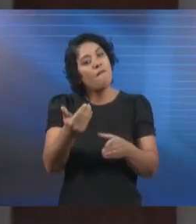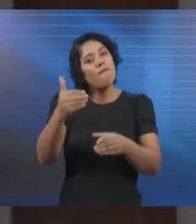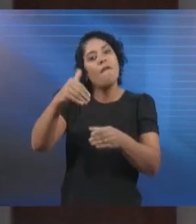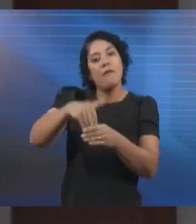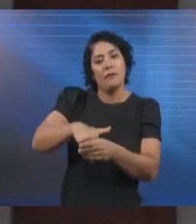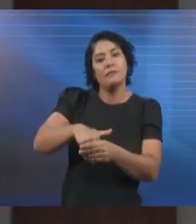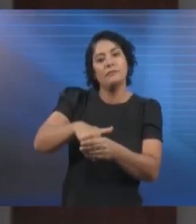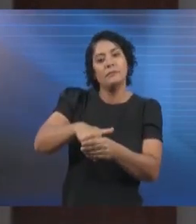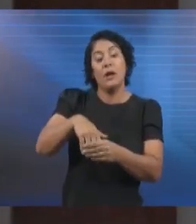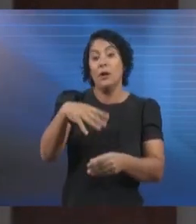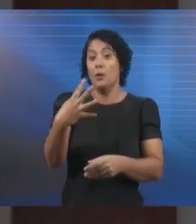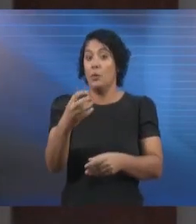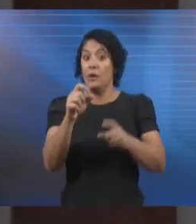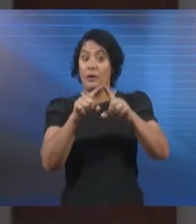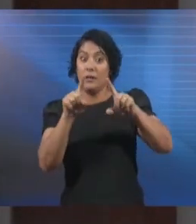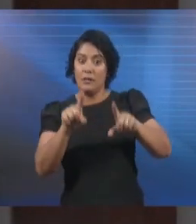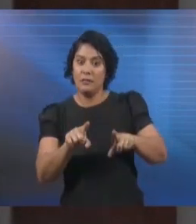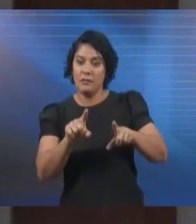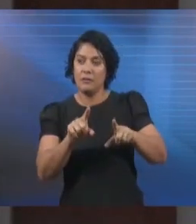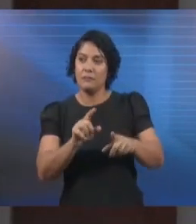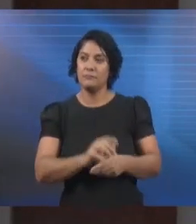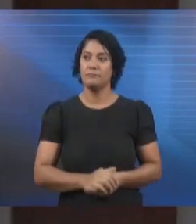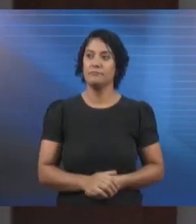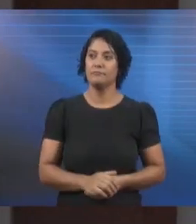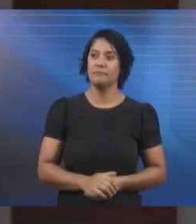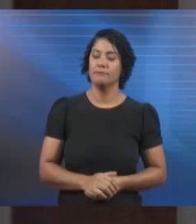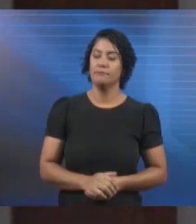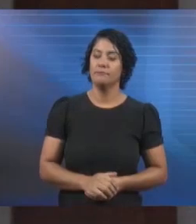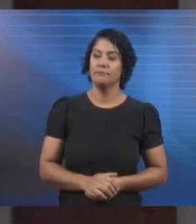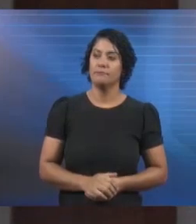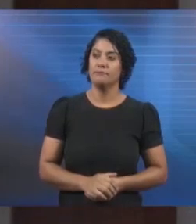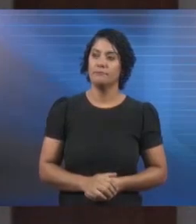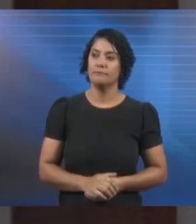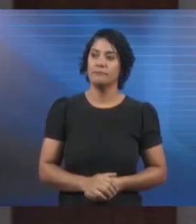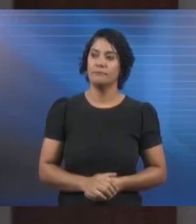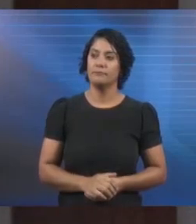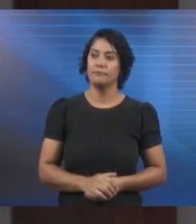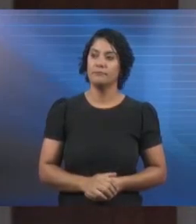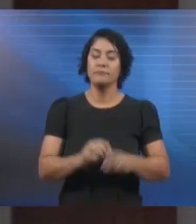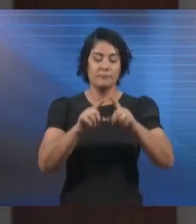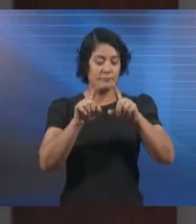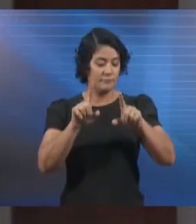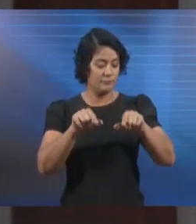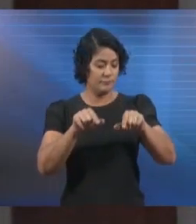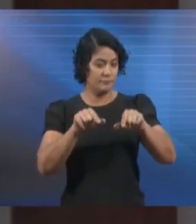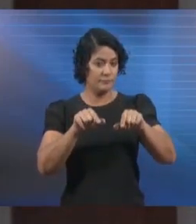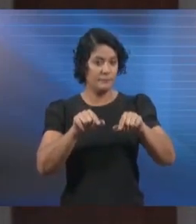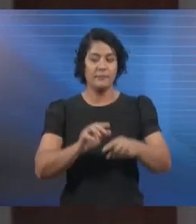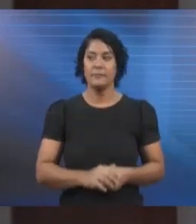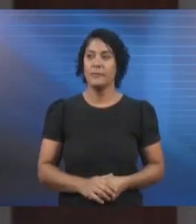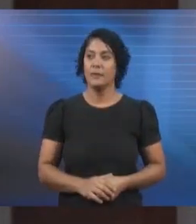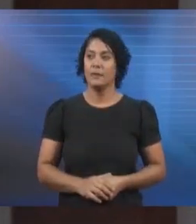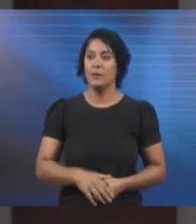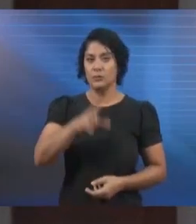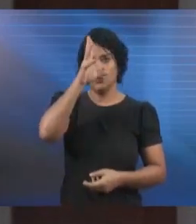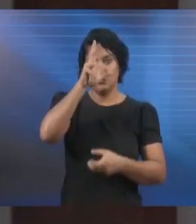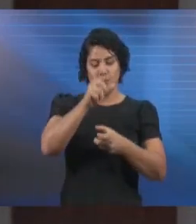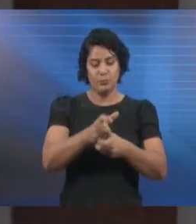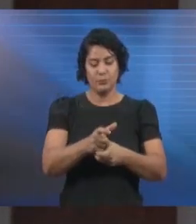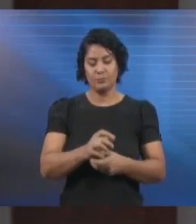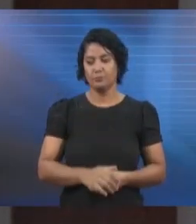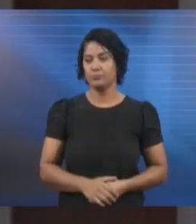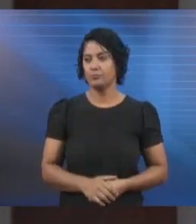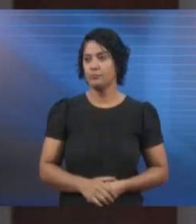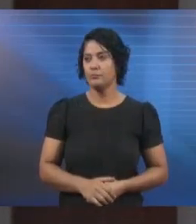com 40 matérias temos 40 matérias para votar Inclusive a matérias a matéria aqui dos Bombeiros